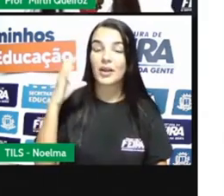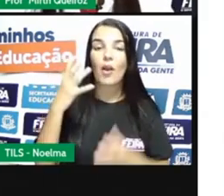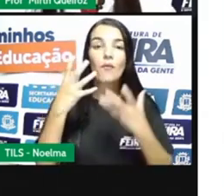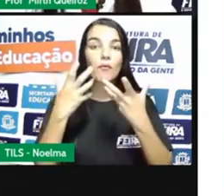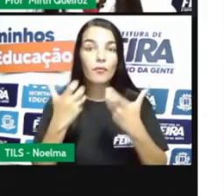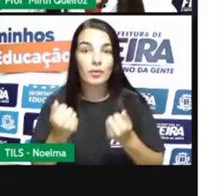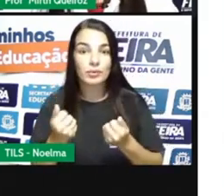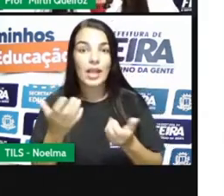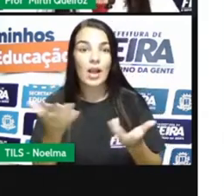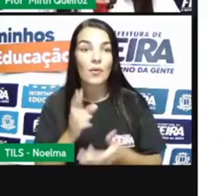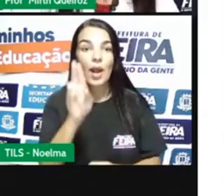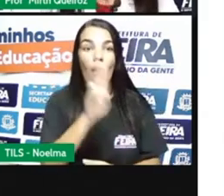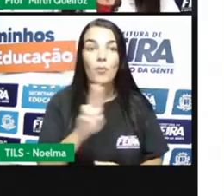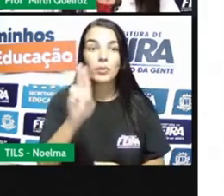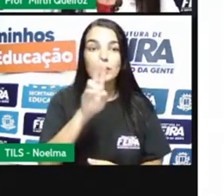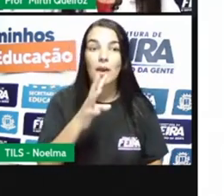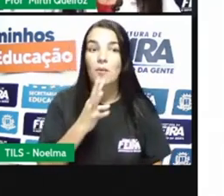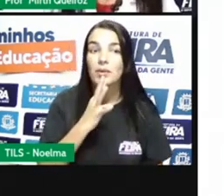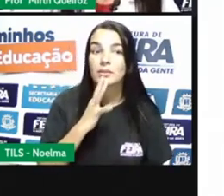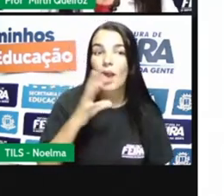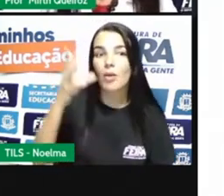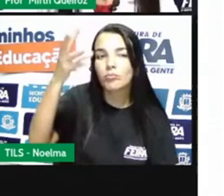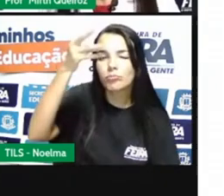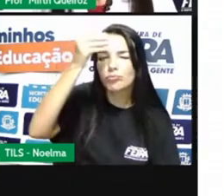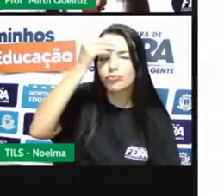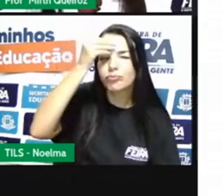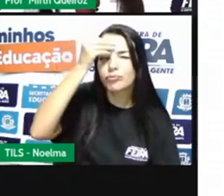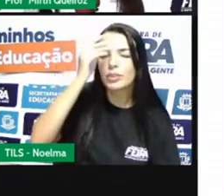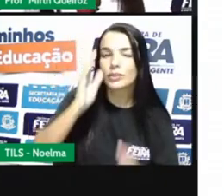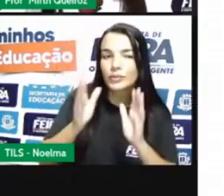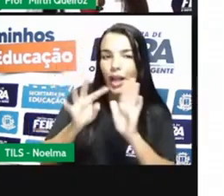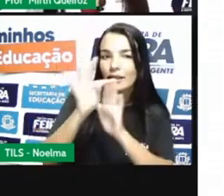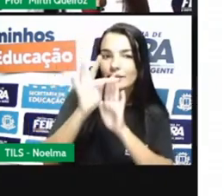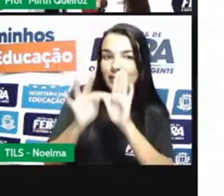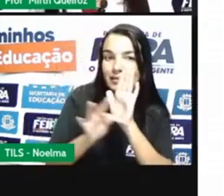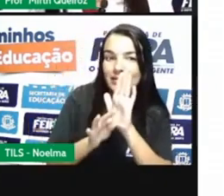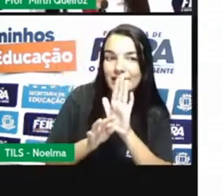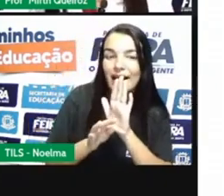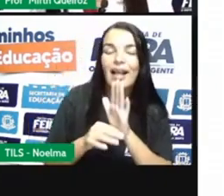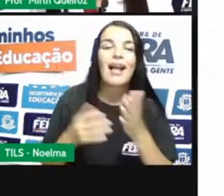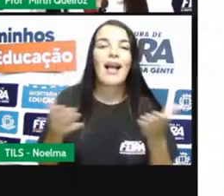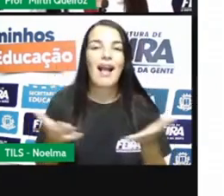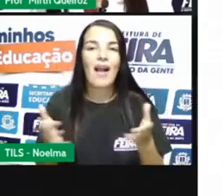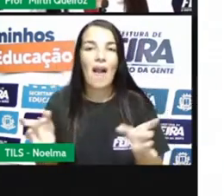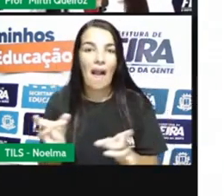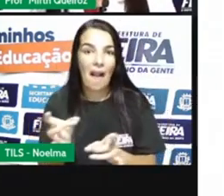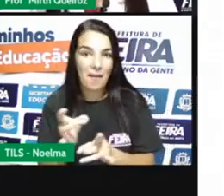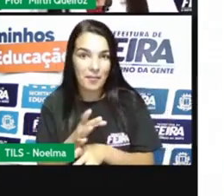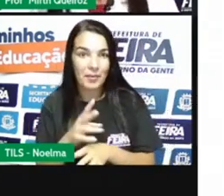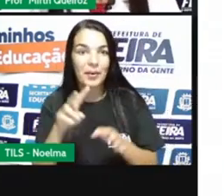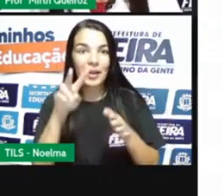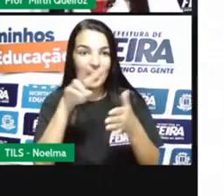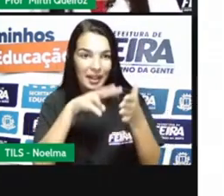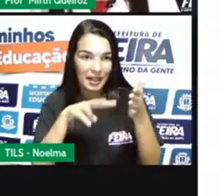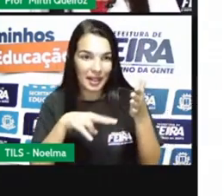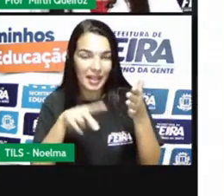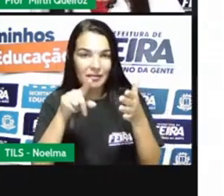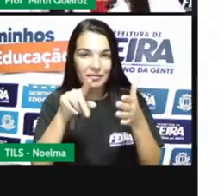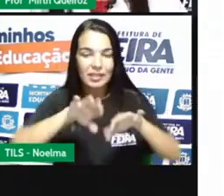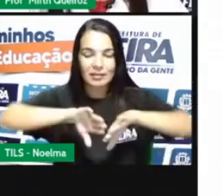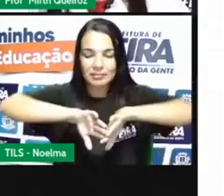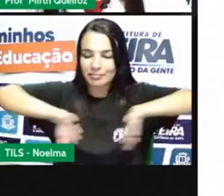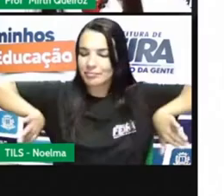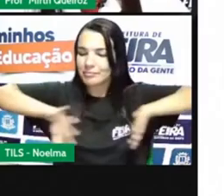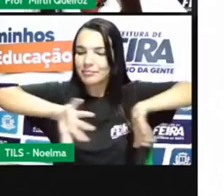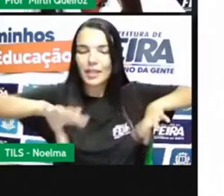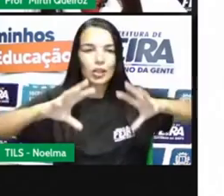o conhecimento que a gente obteve a partir desse texto que a Pro acabou de ler para vocês. Vocês vão afastar